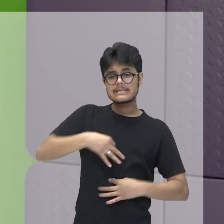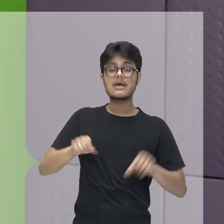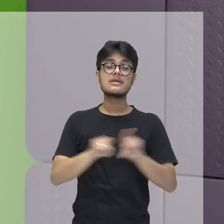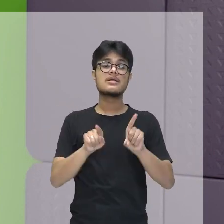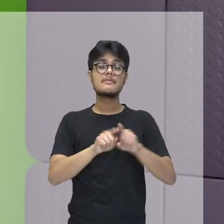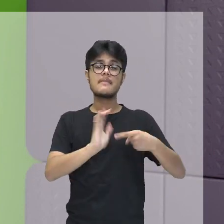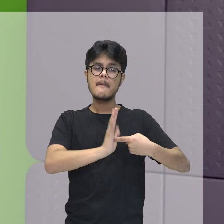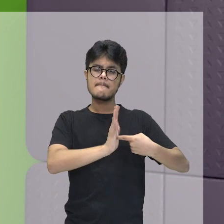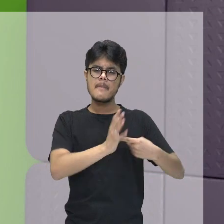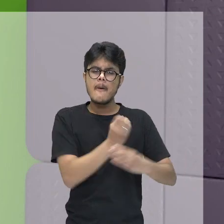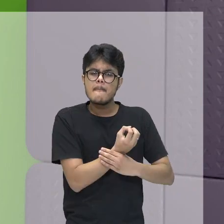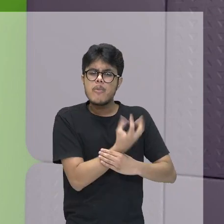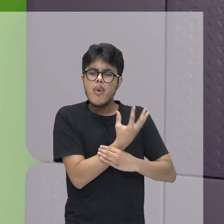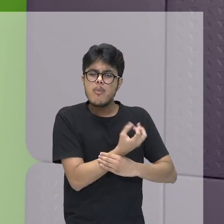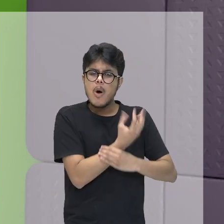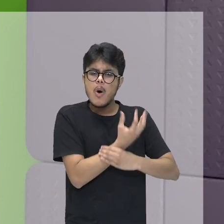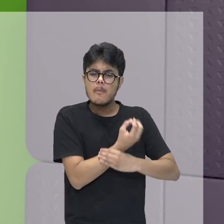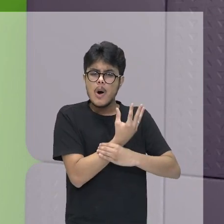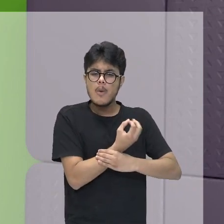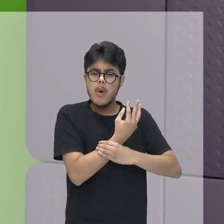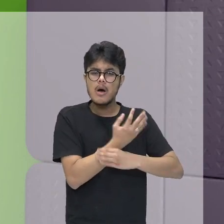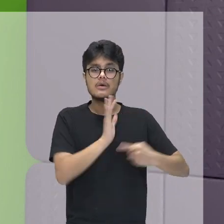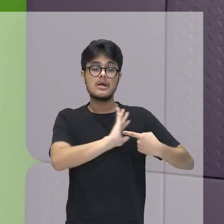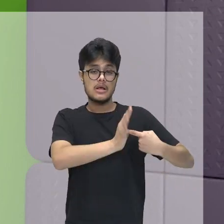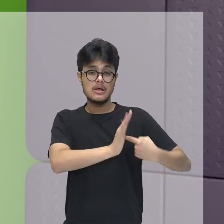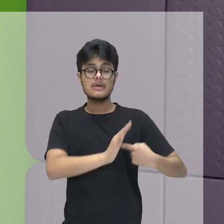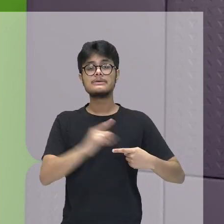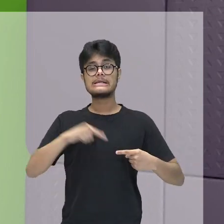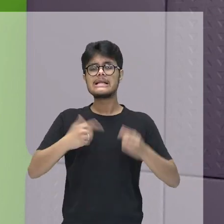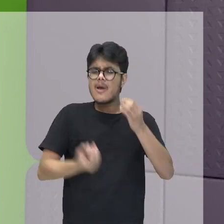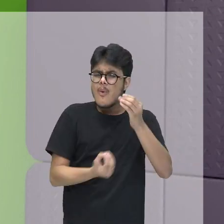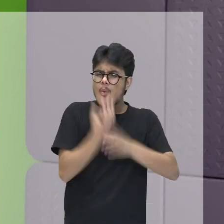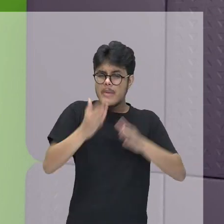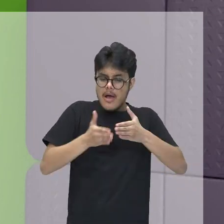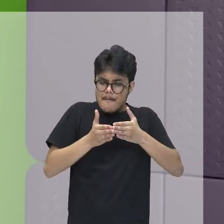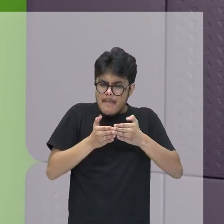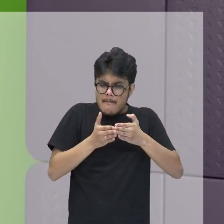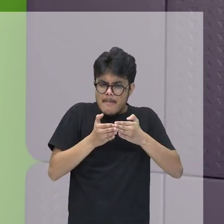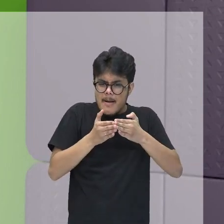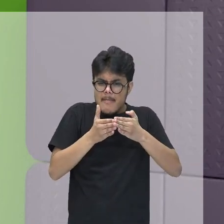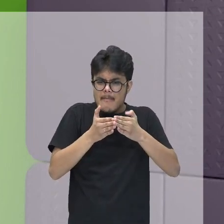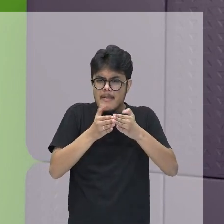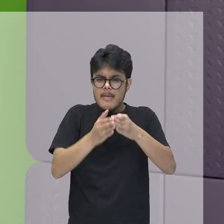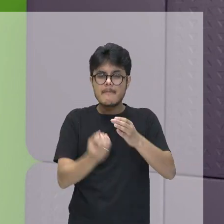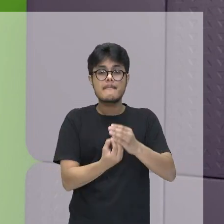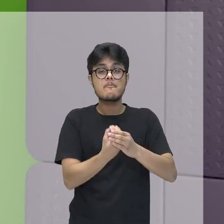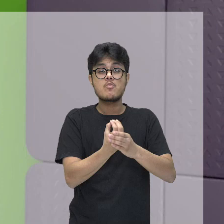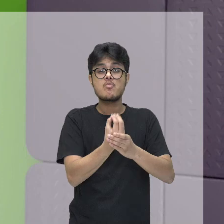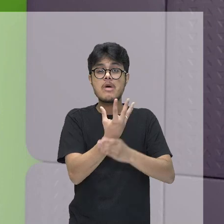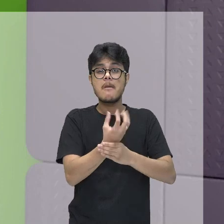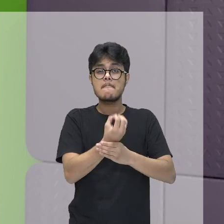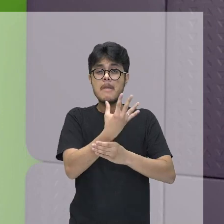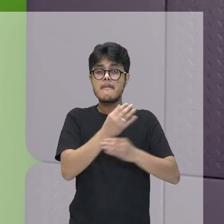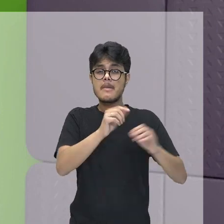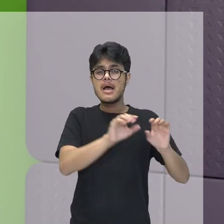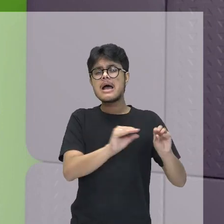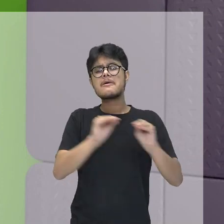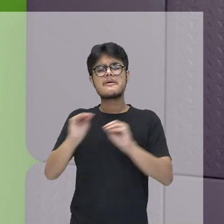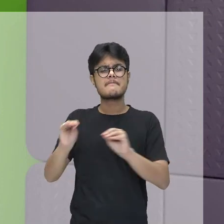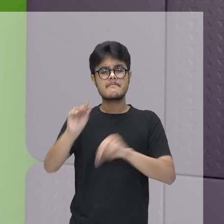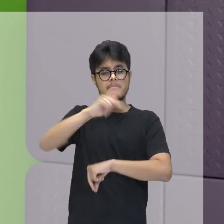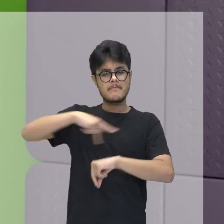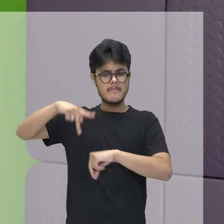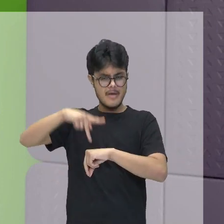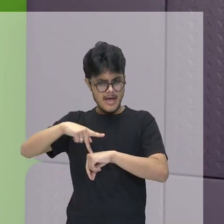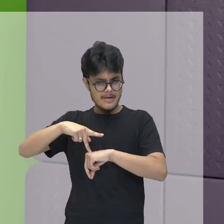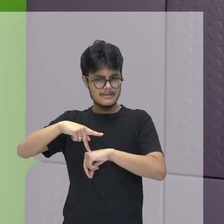algumas outras dessas máquinas, como por exemplo os primeiros navios que vão começar a fazer longas viagens entre os continentes levando passageiros